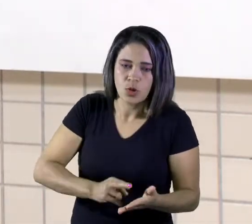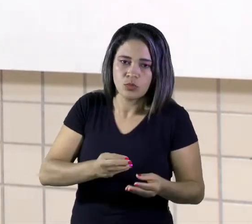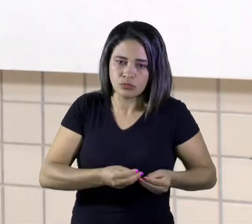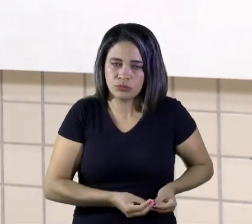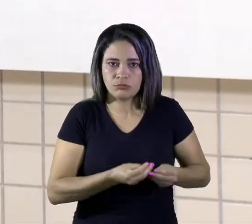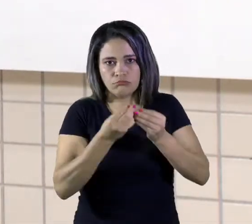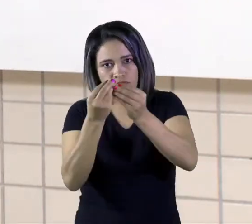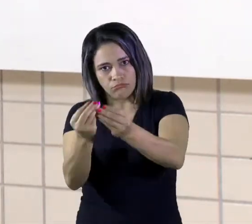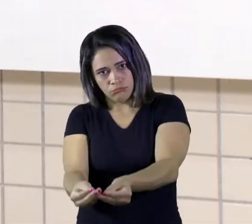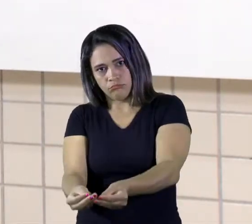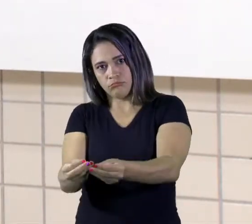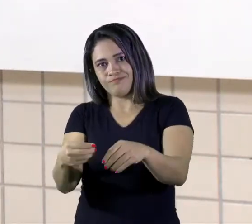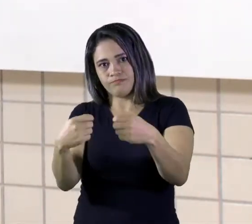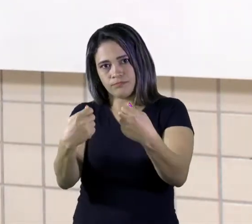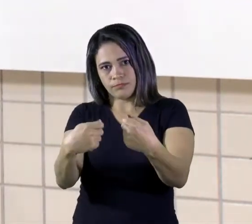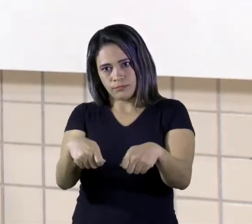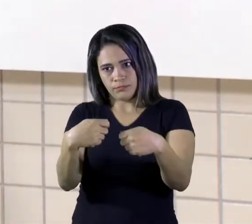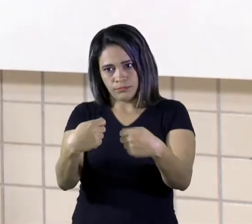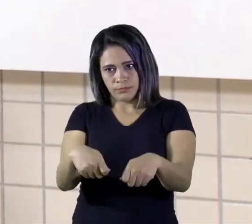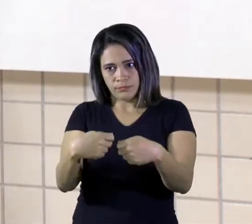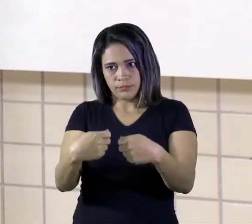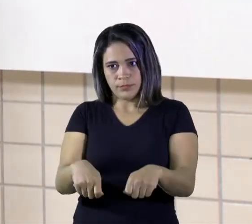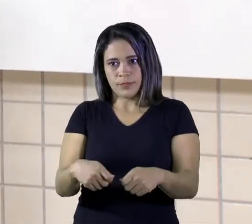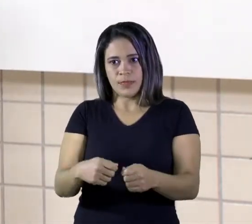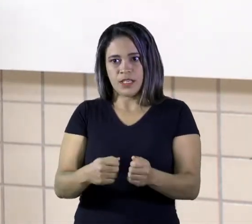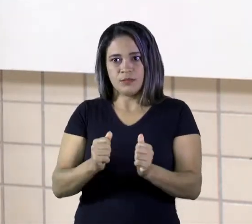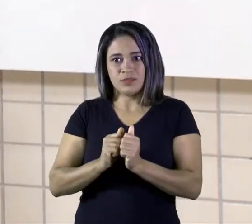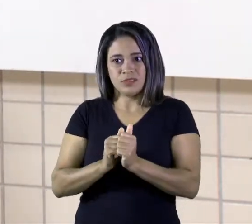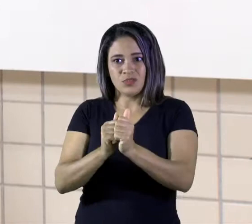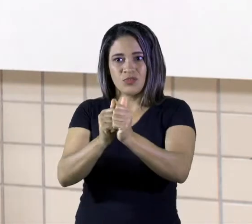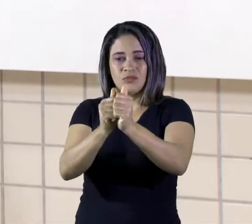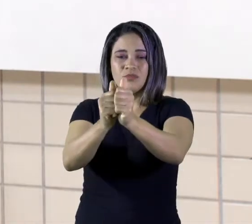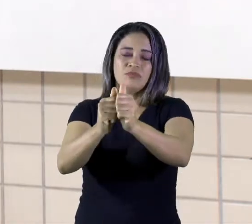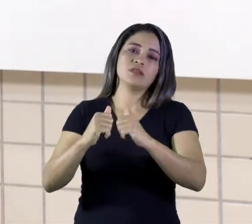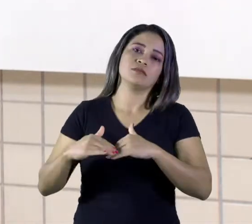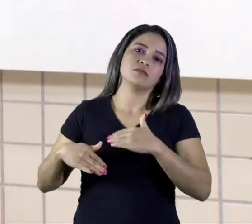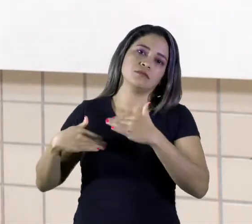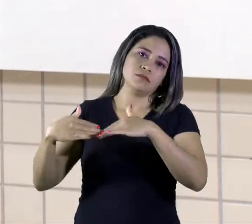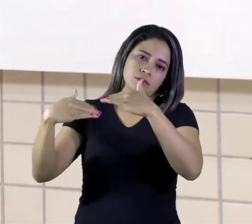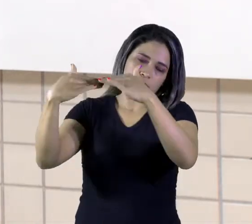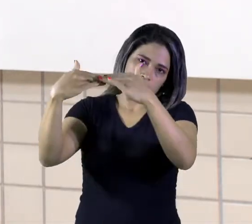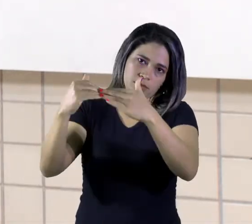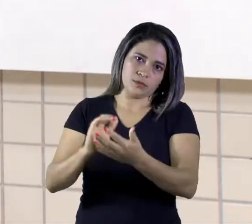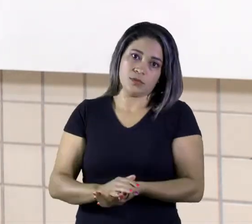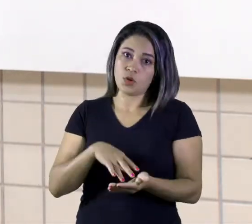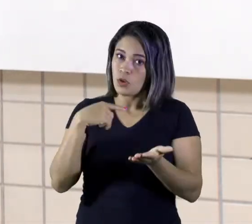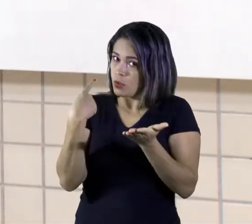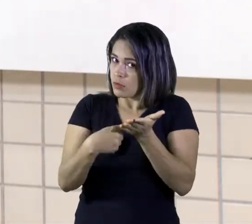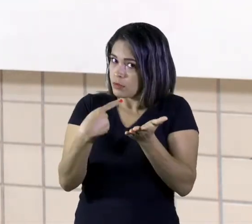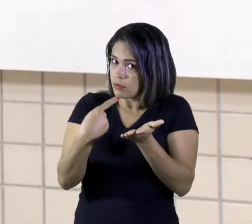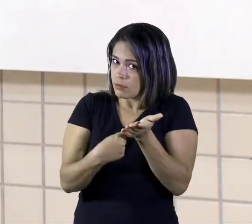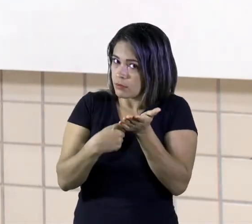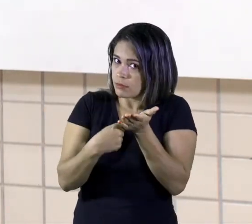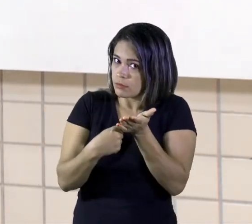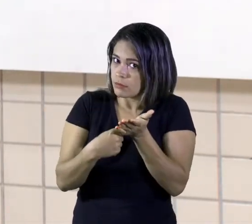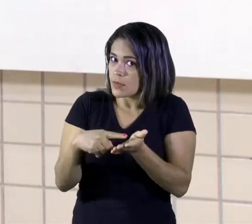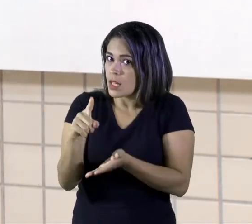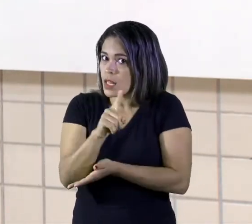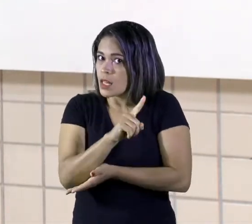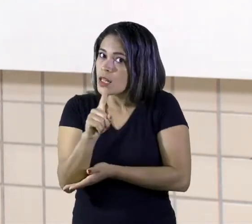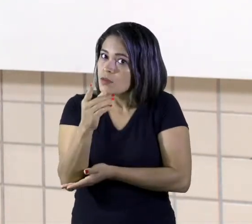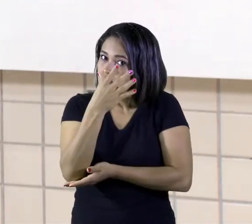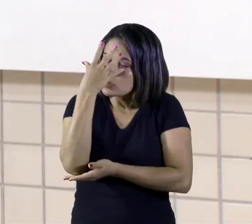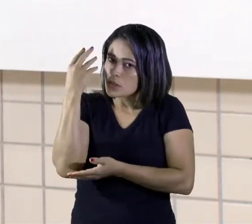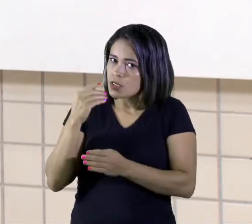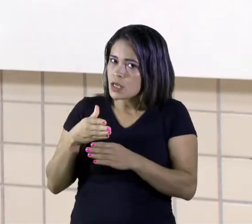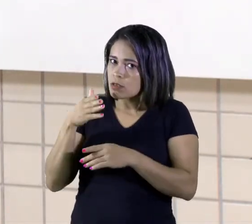devolva. Precisa disso para a gente acompanhar o seu desenvolvimento. Combinado? Não esqueça de ir na